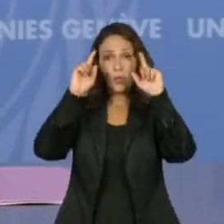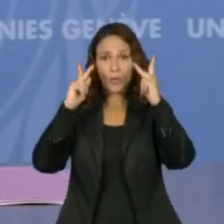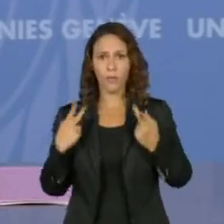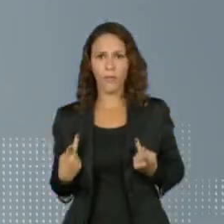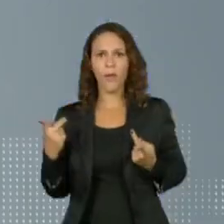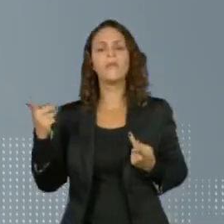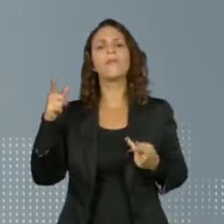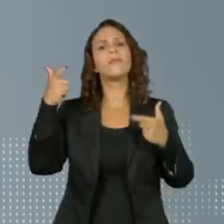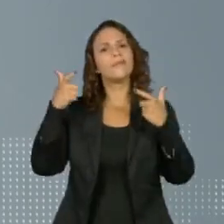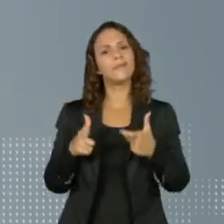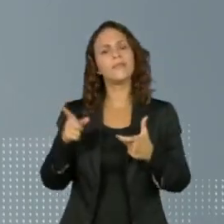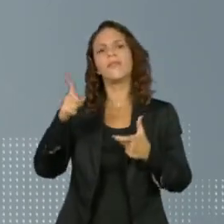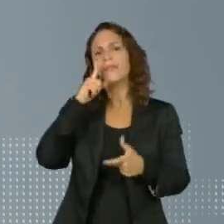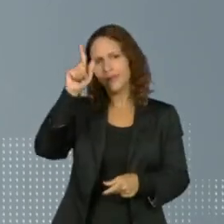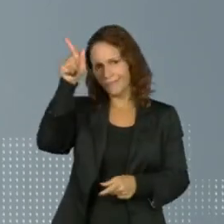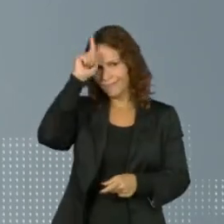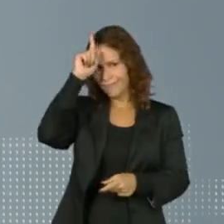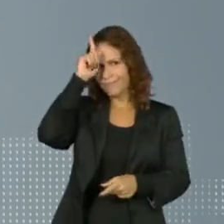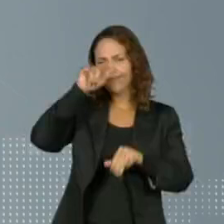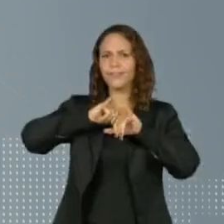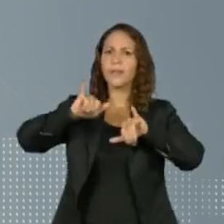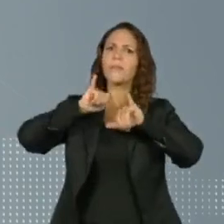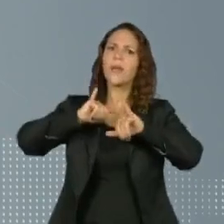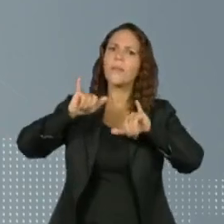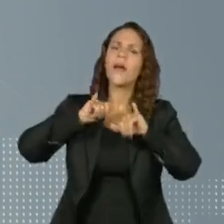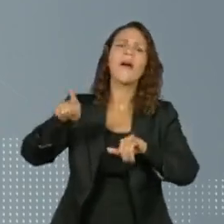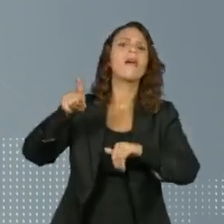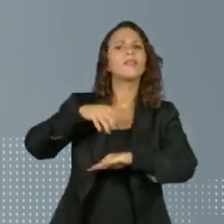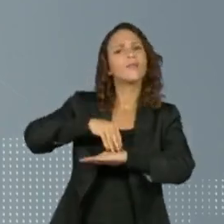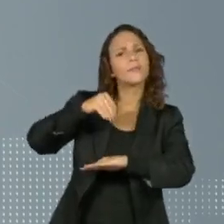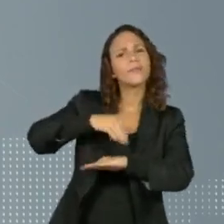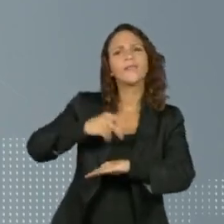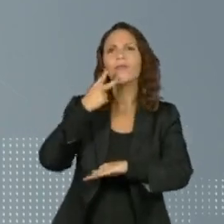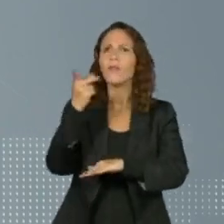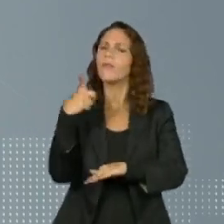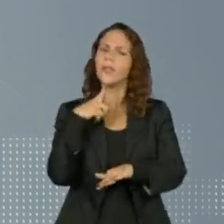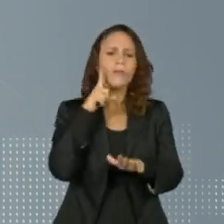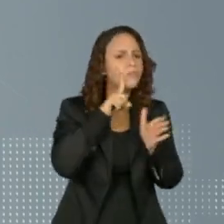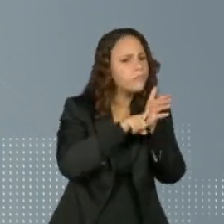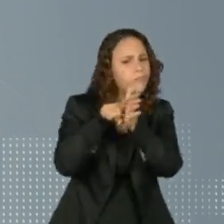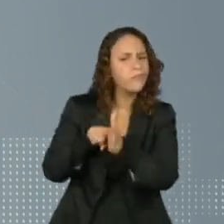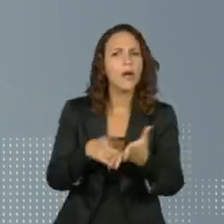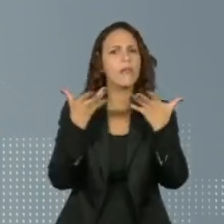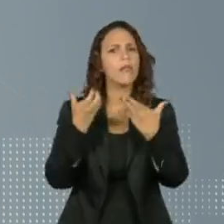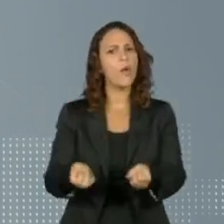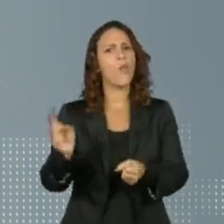em Genebra que a situação está sendo monitorada e que nenhuma discriminação será tolerada.